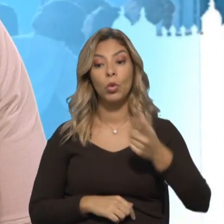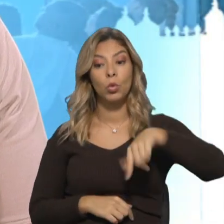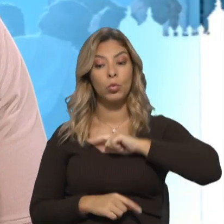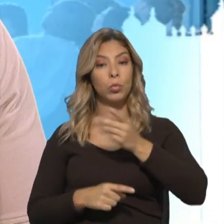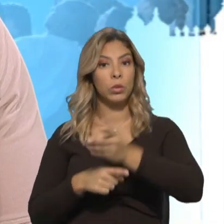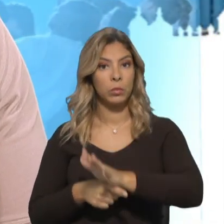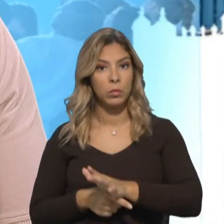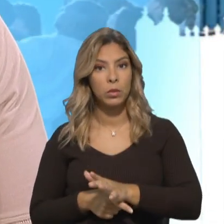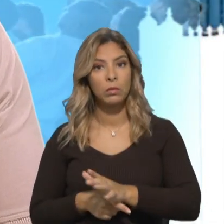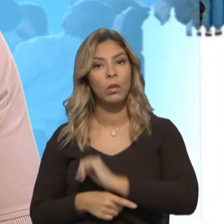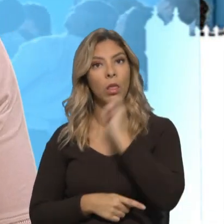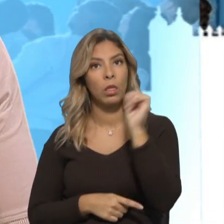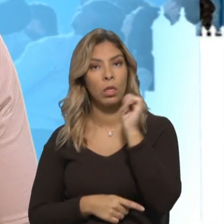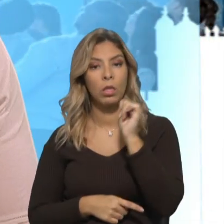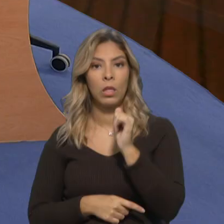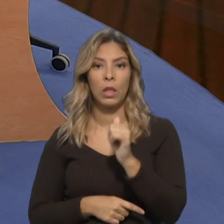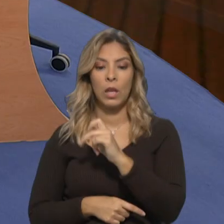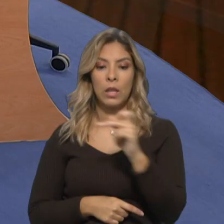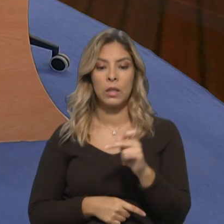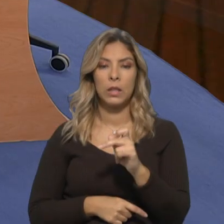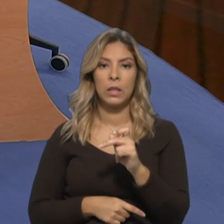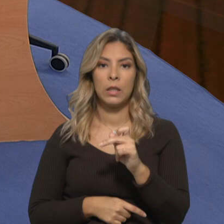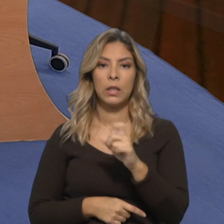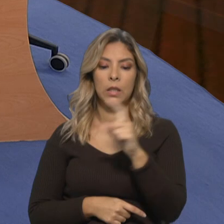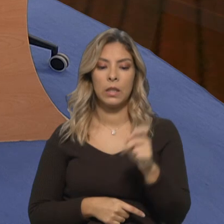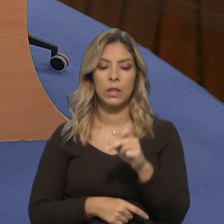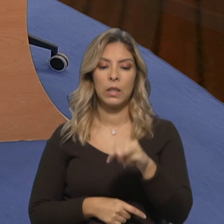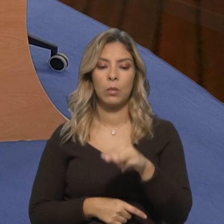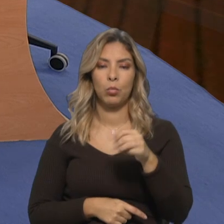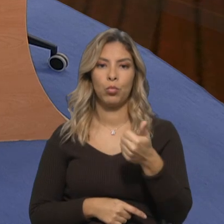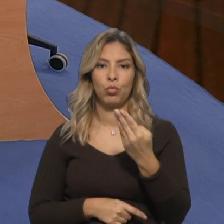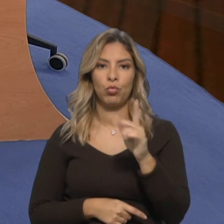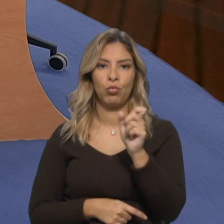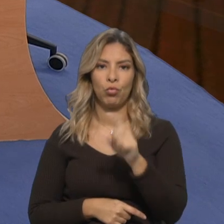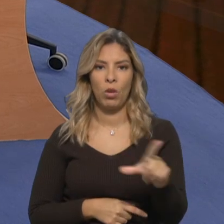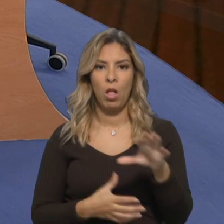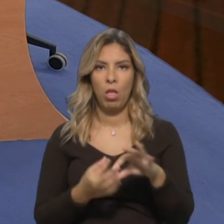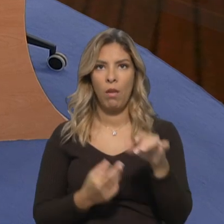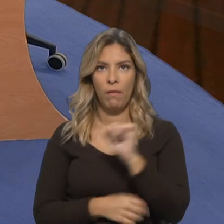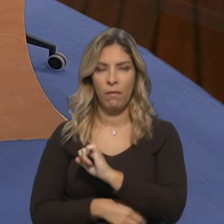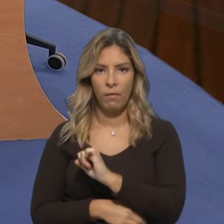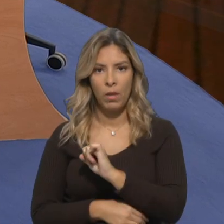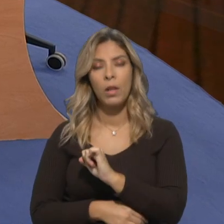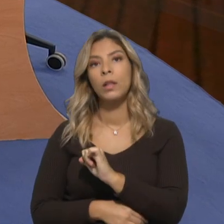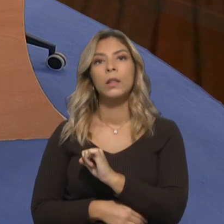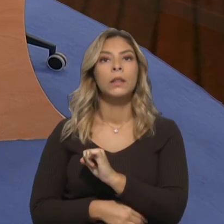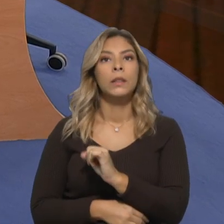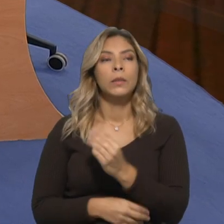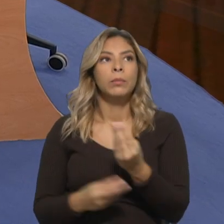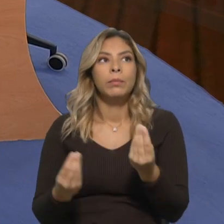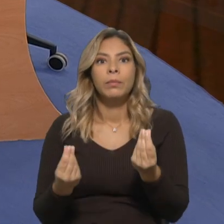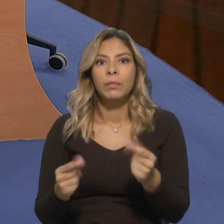em conjunto no bairro do Zambujal, que é uma periferia que parece que não estamos em conjunto com esta